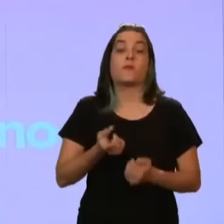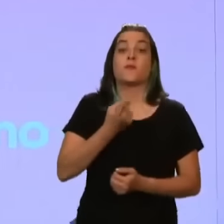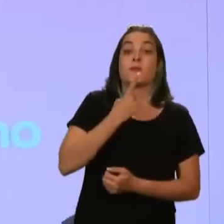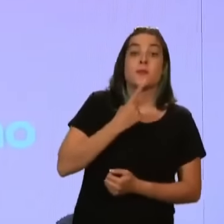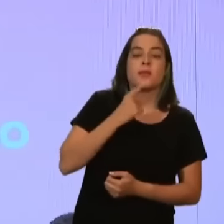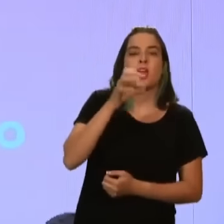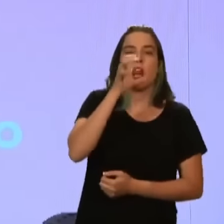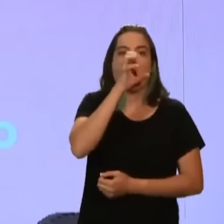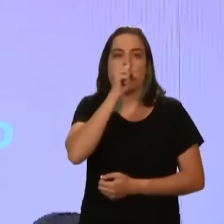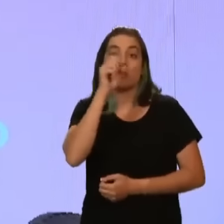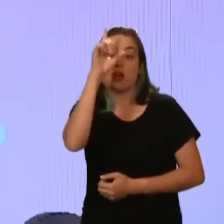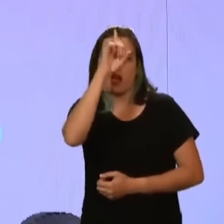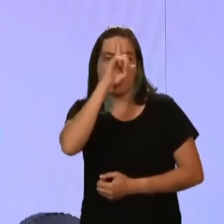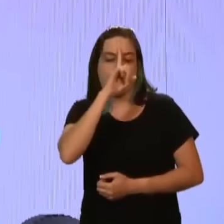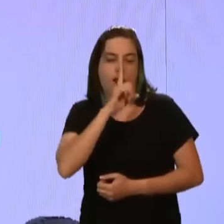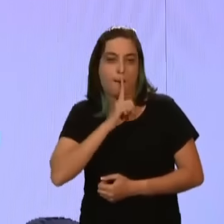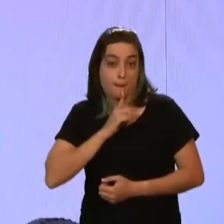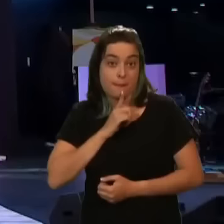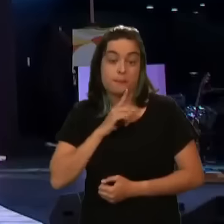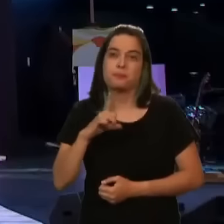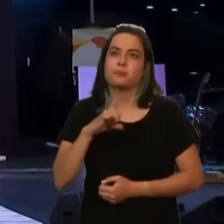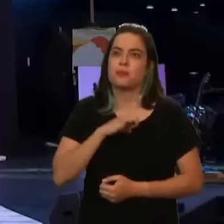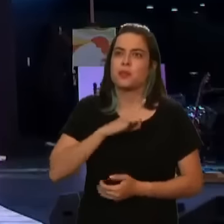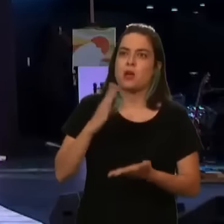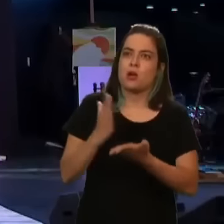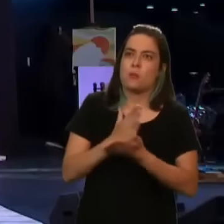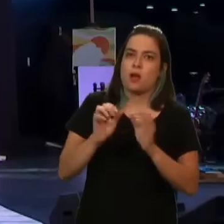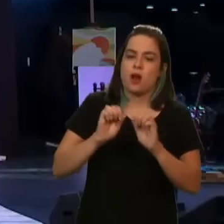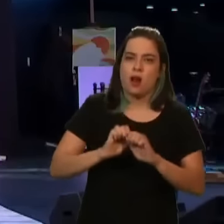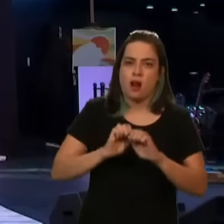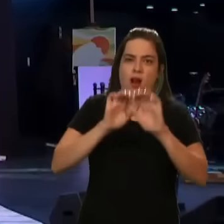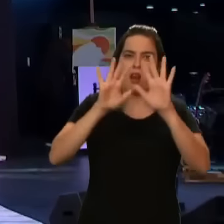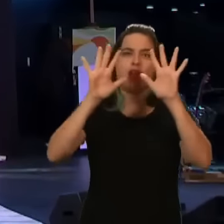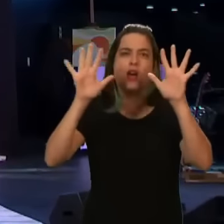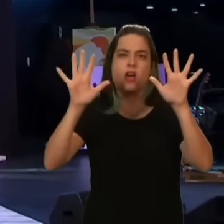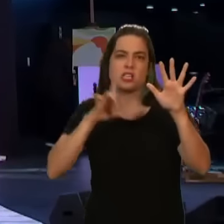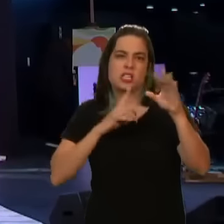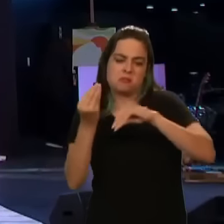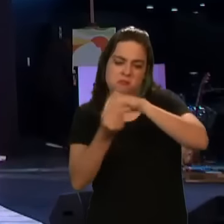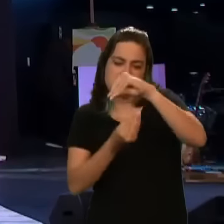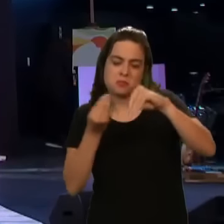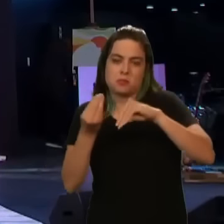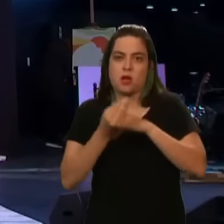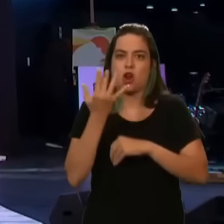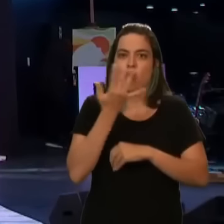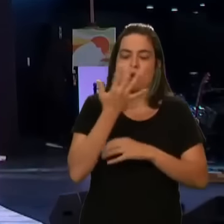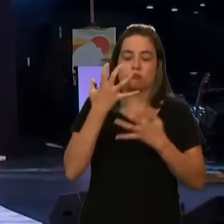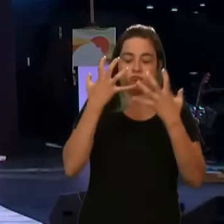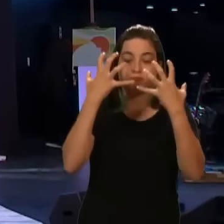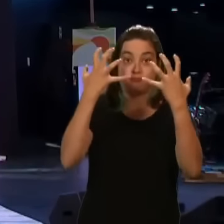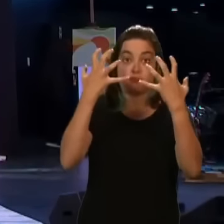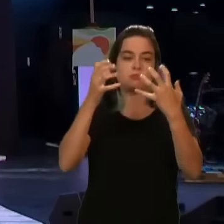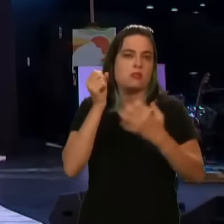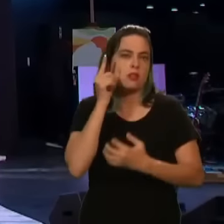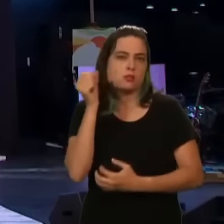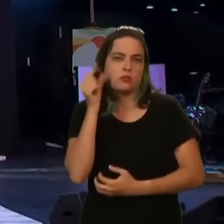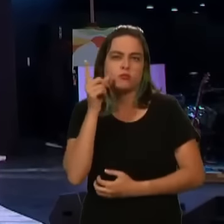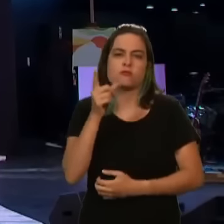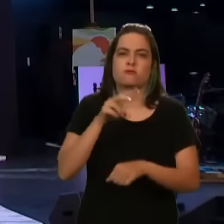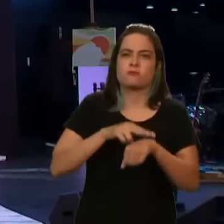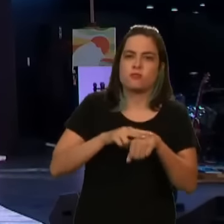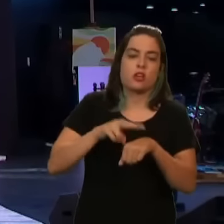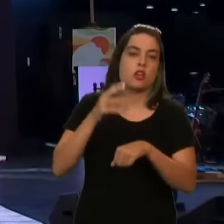vermelho e amarelo. Mas existem também as opalas claras, manchadas de cores vibrantes, como púrpura, azul, verde,